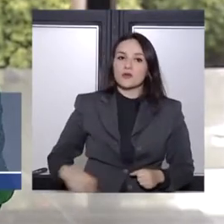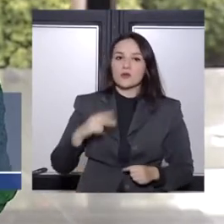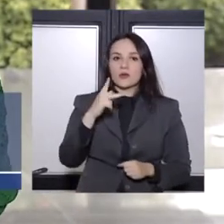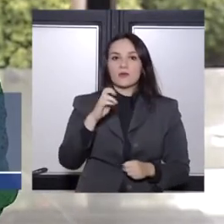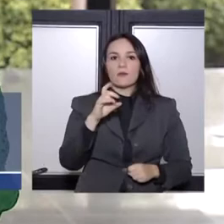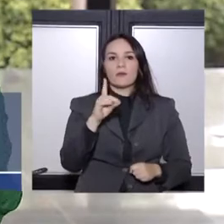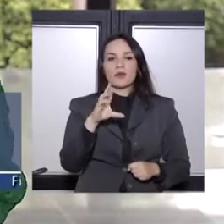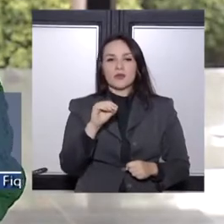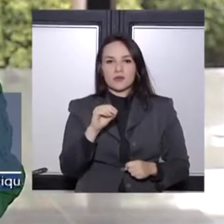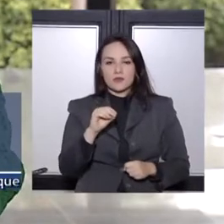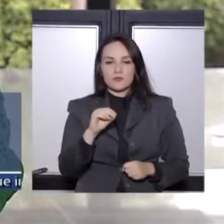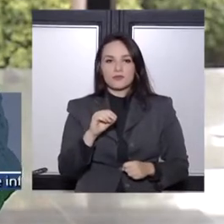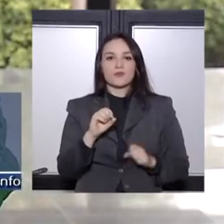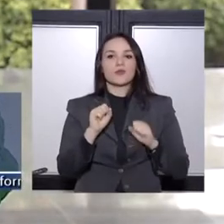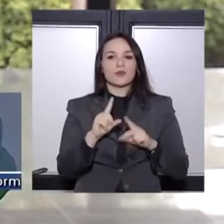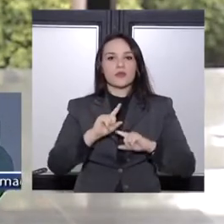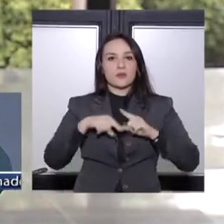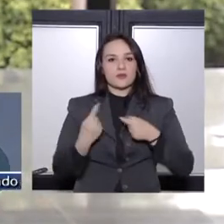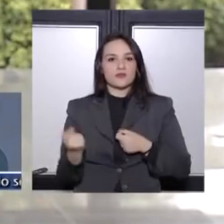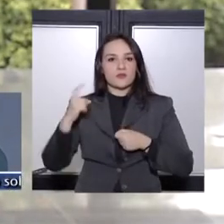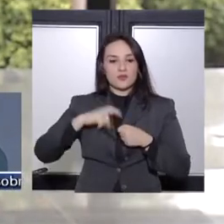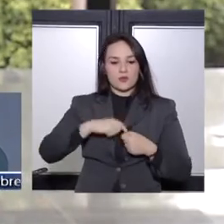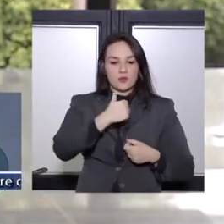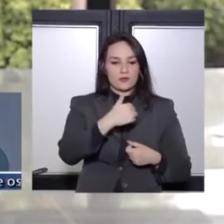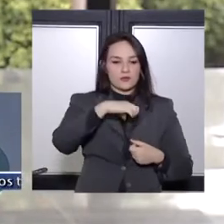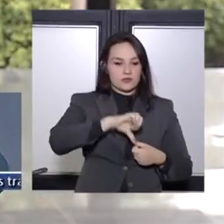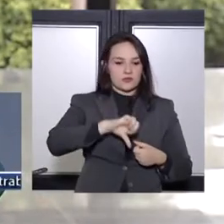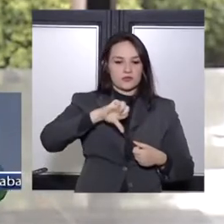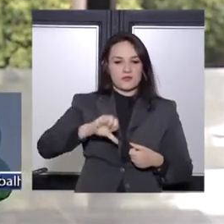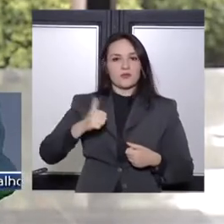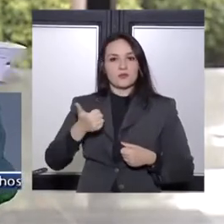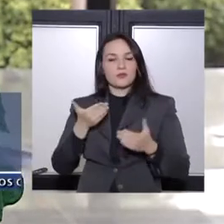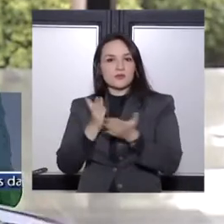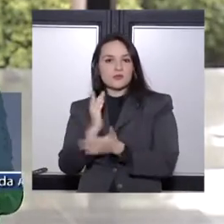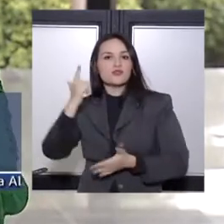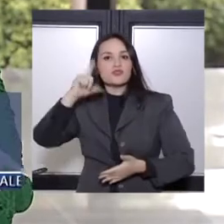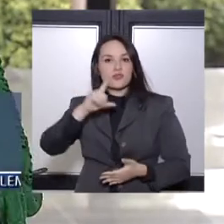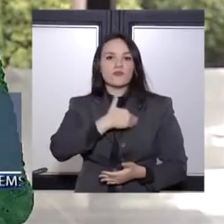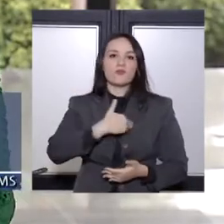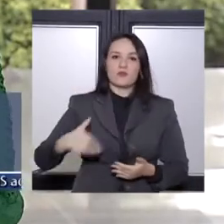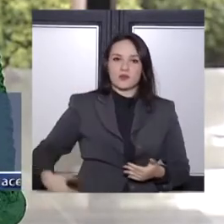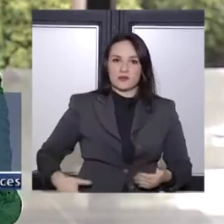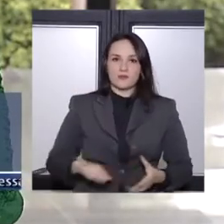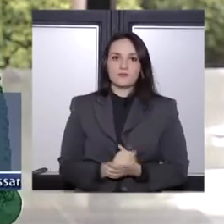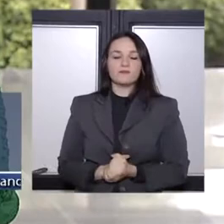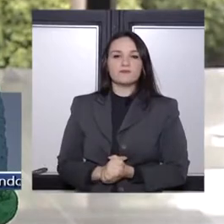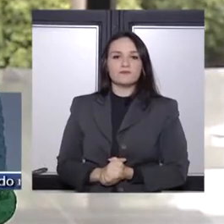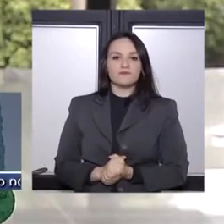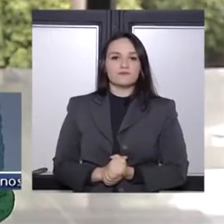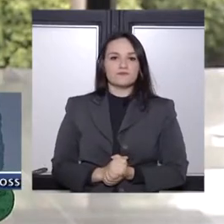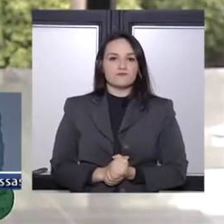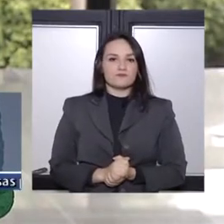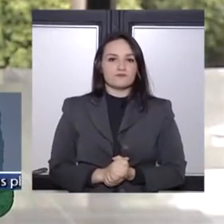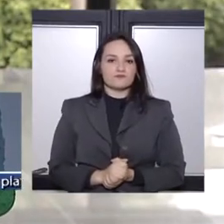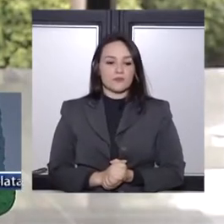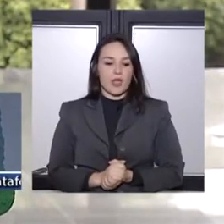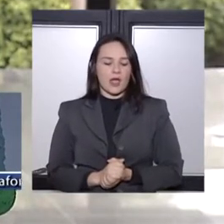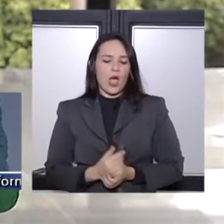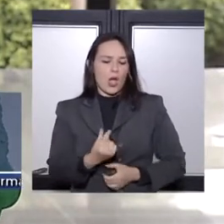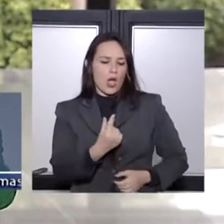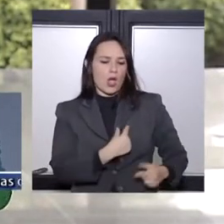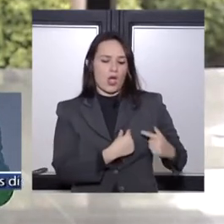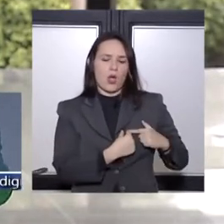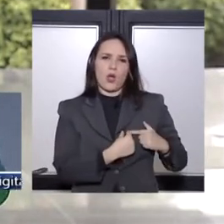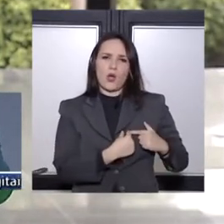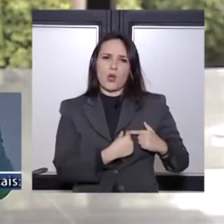retomou em 1991, quando ele foi eleito. O nome da comenda foi escolhido